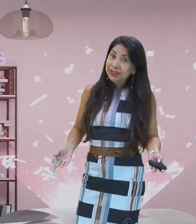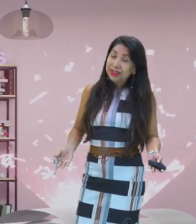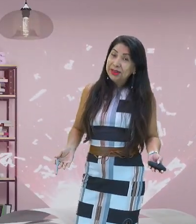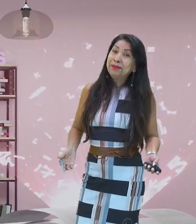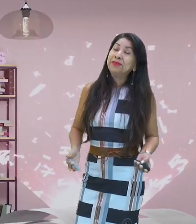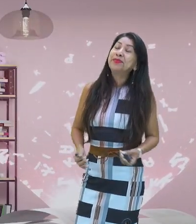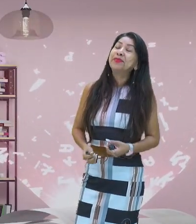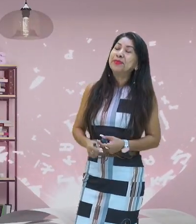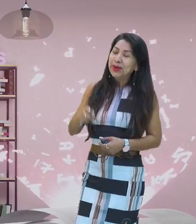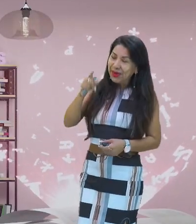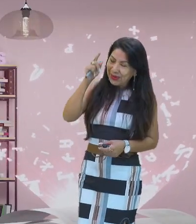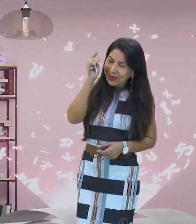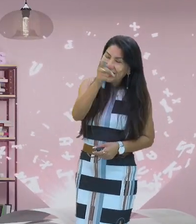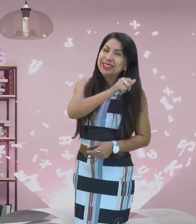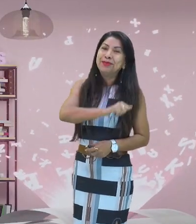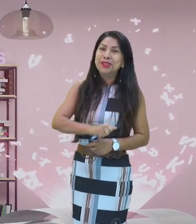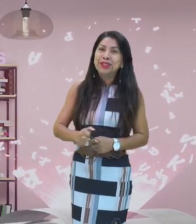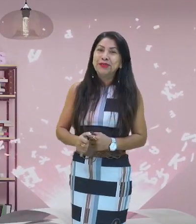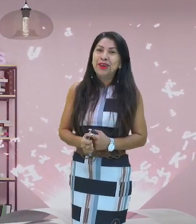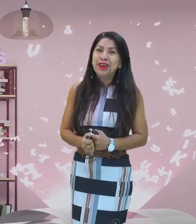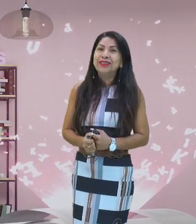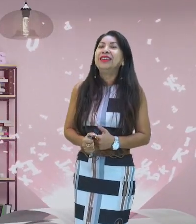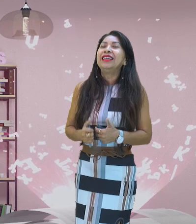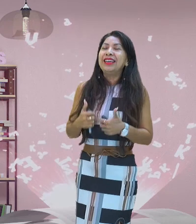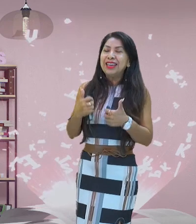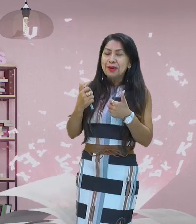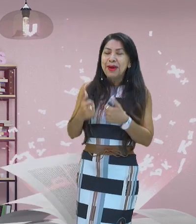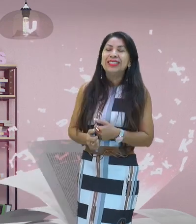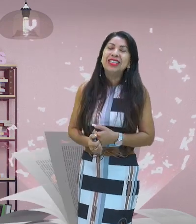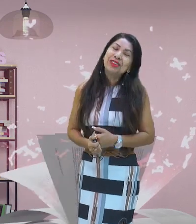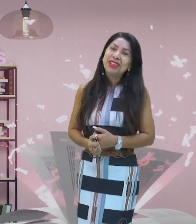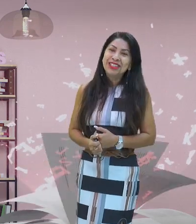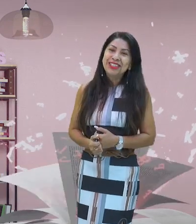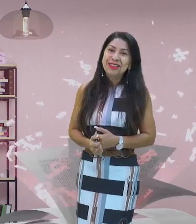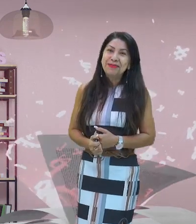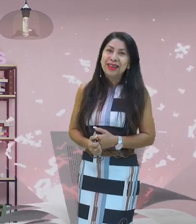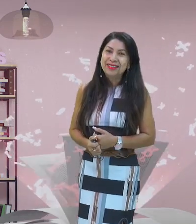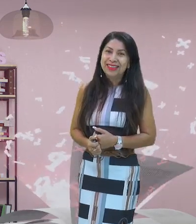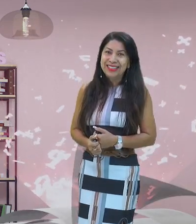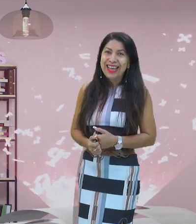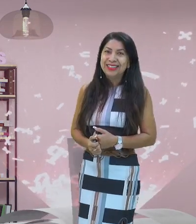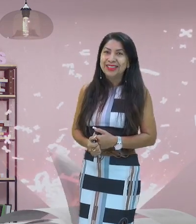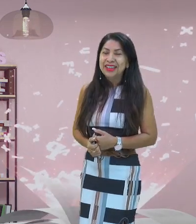Terminando, coloca no portfólio e aí compartilha com a gente